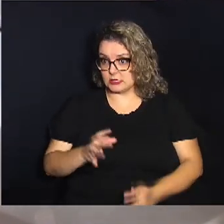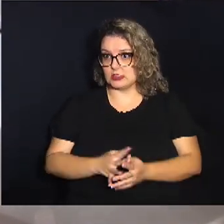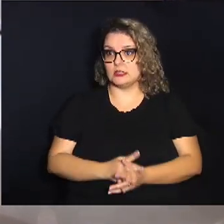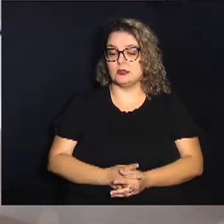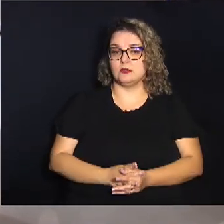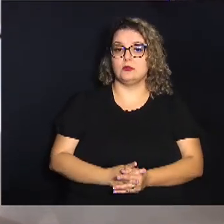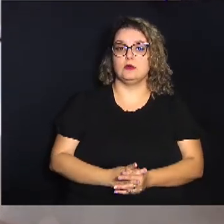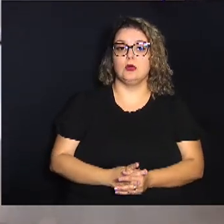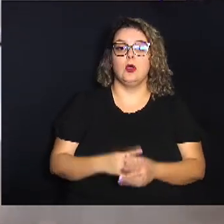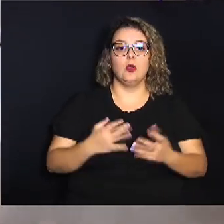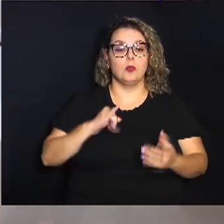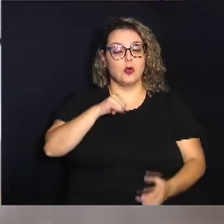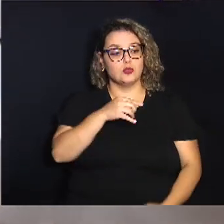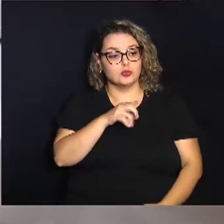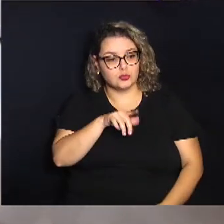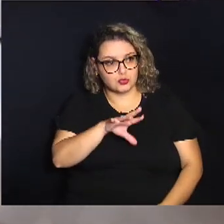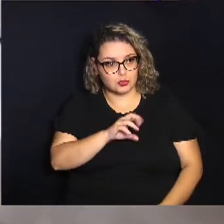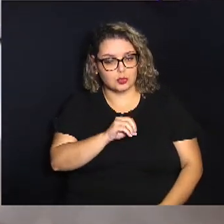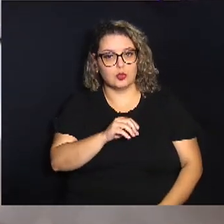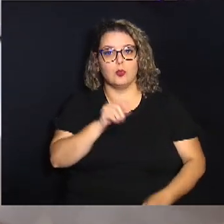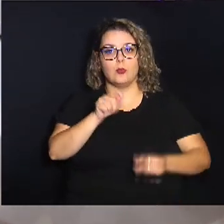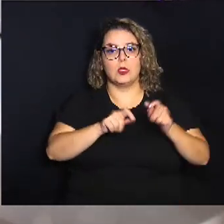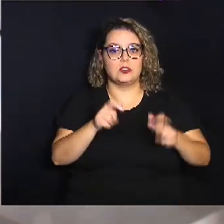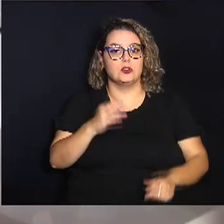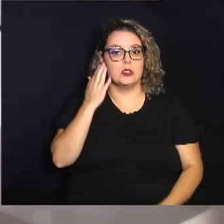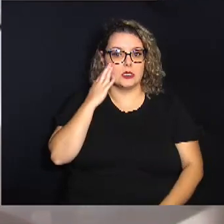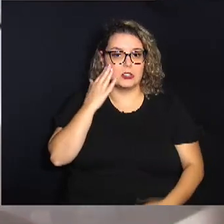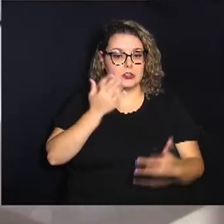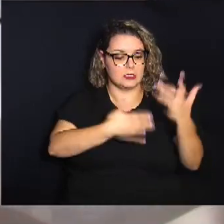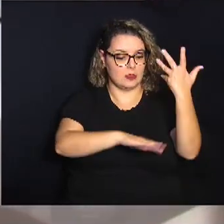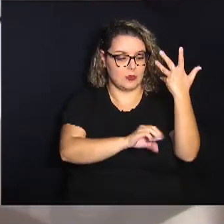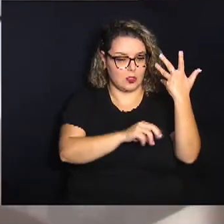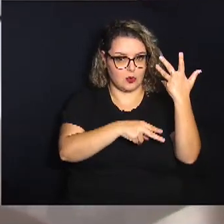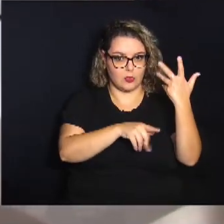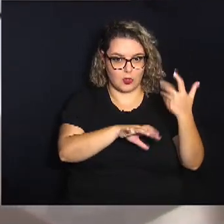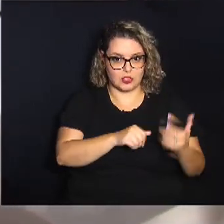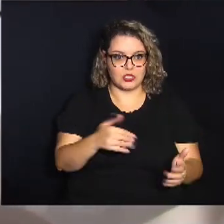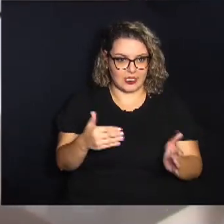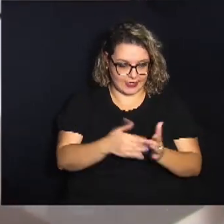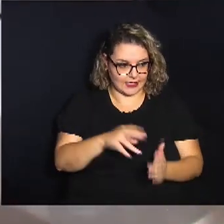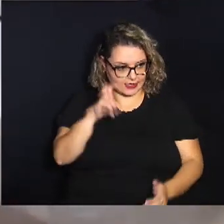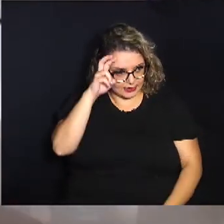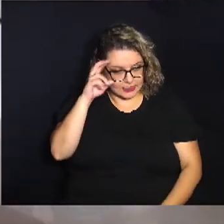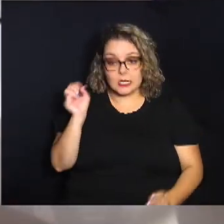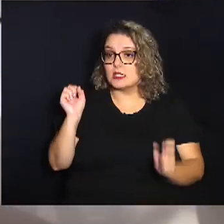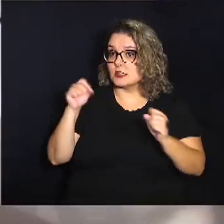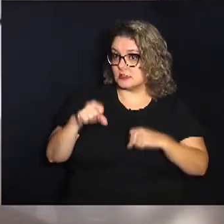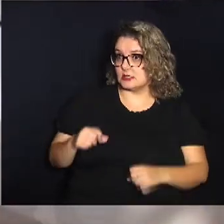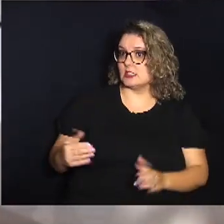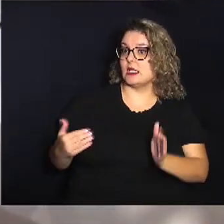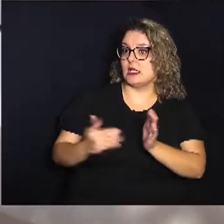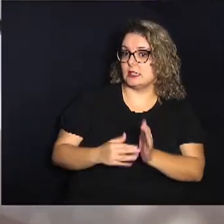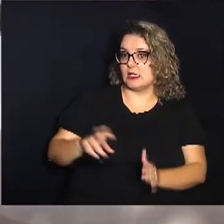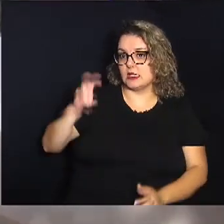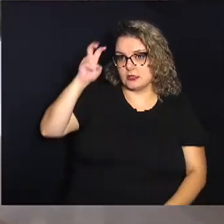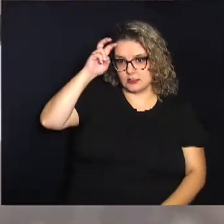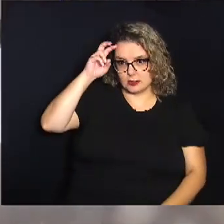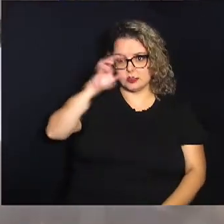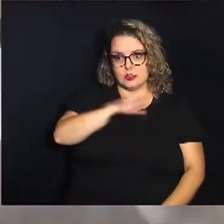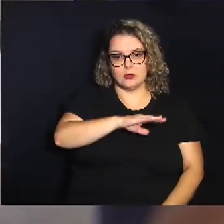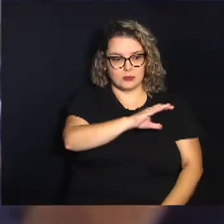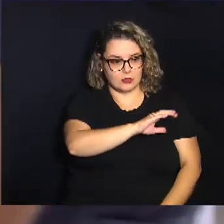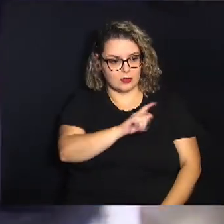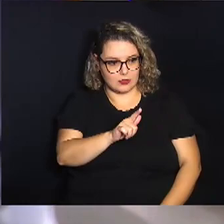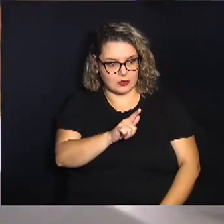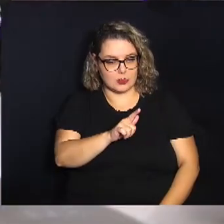Bom, Júlio então para o pessoal entender direitinho aqui na Praça da Concórdia até quinta-feira é isso? Isso, até quinta-feira nós estamos aqui no distrito do Campo